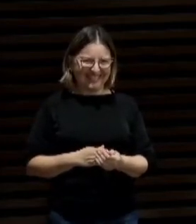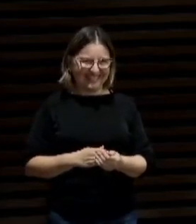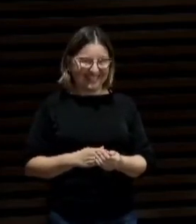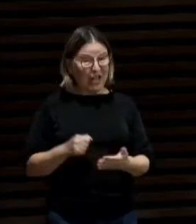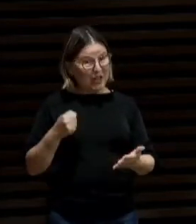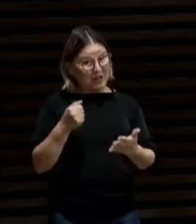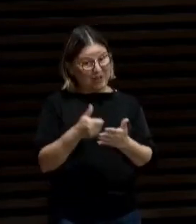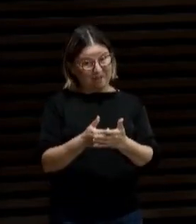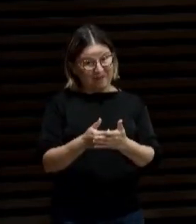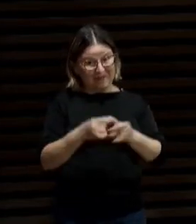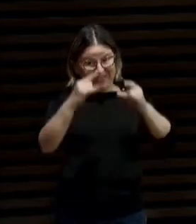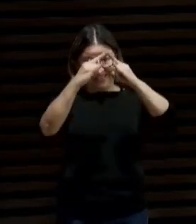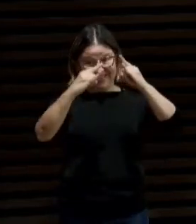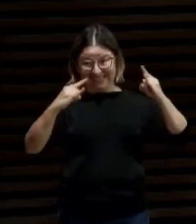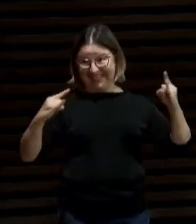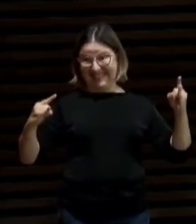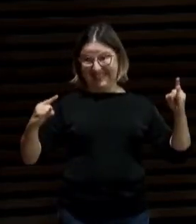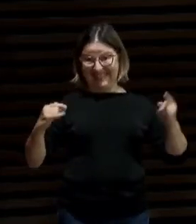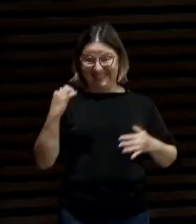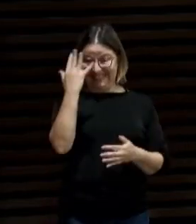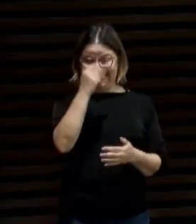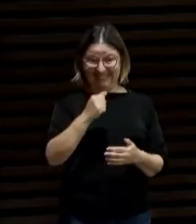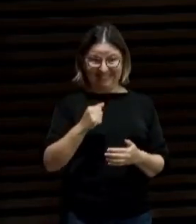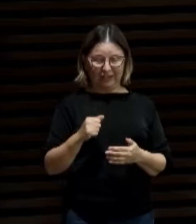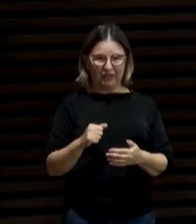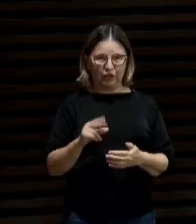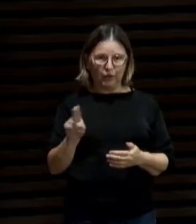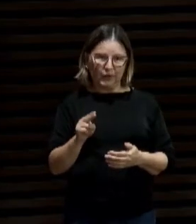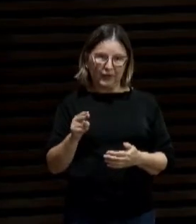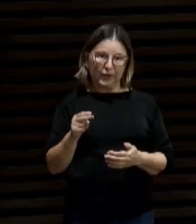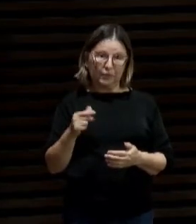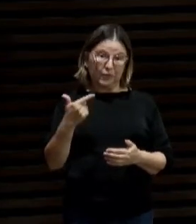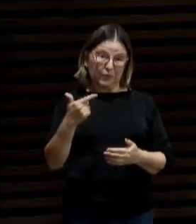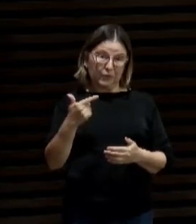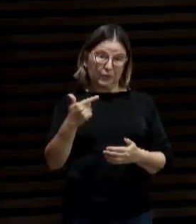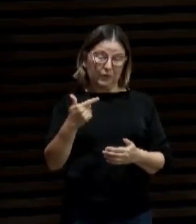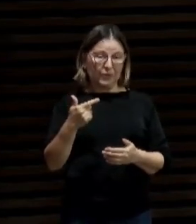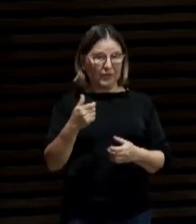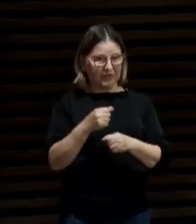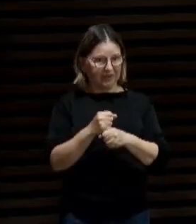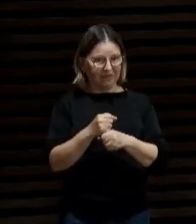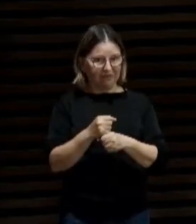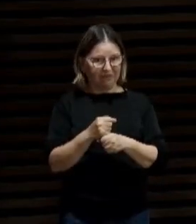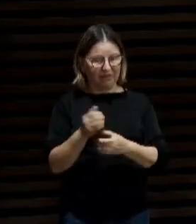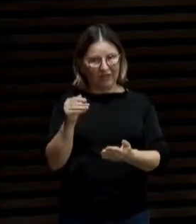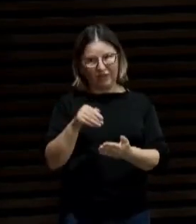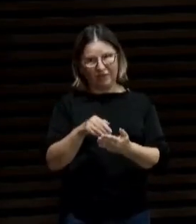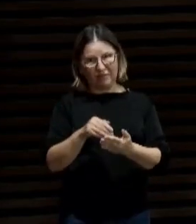Compramos a tendona nova, filé. Usamos 2 temporadas. E nessa última vez que a gente foi, bateu um vento, quebrou tudo.